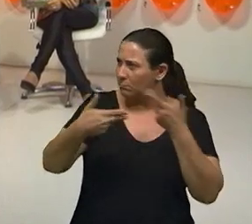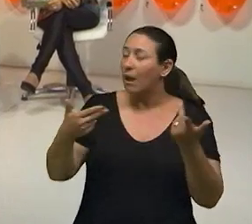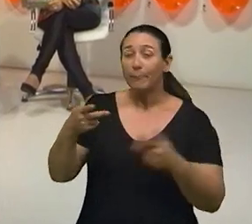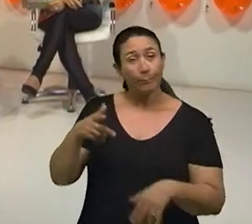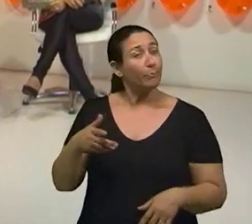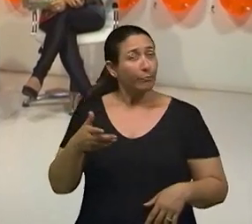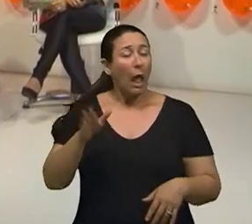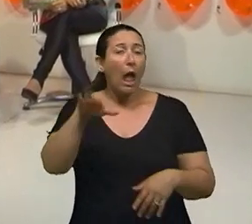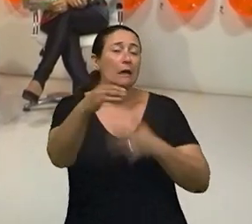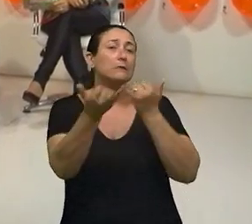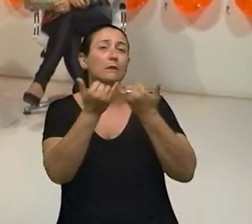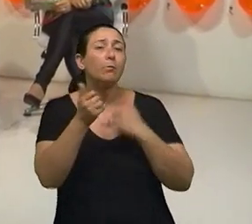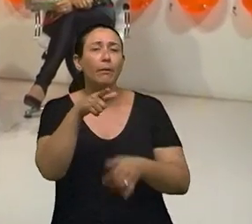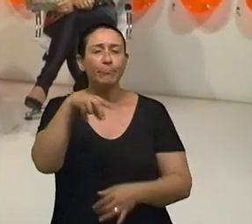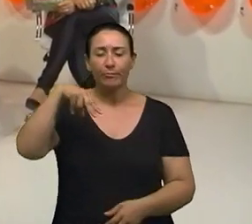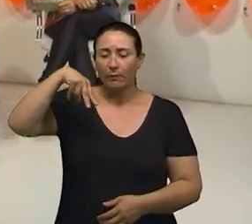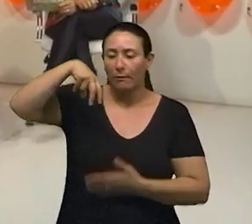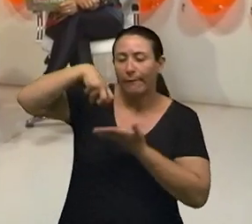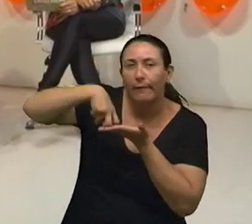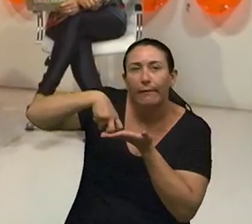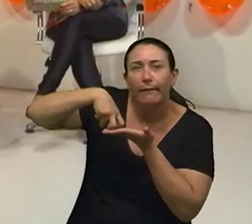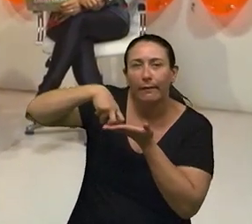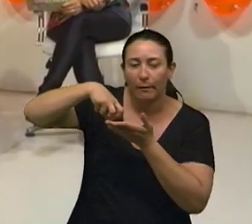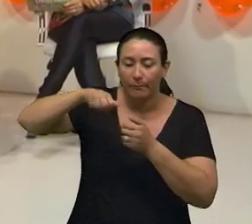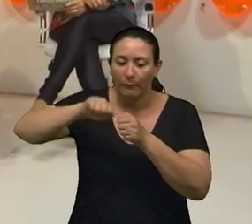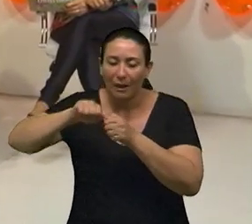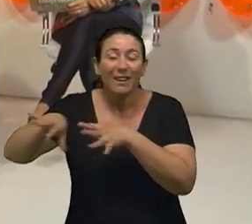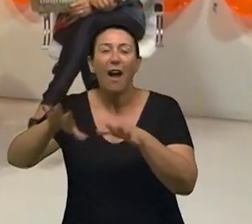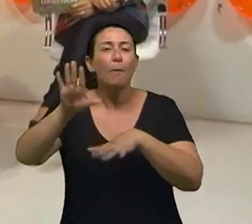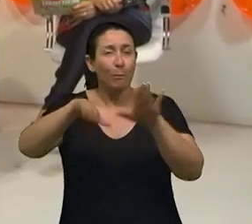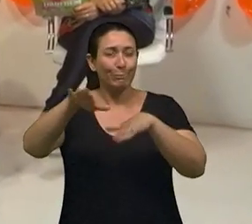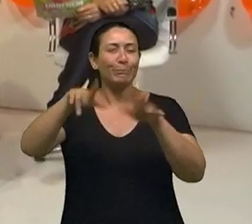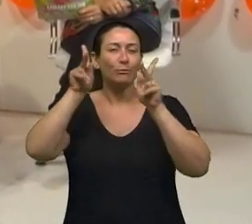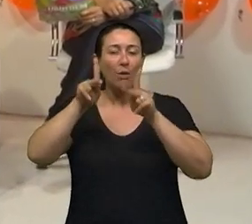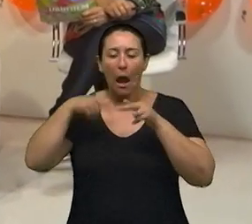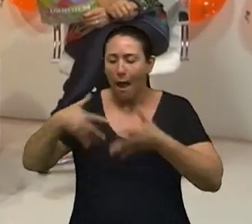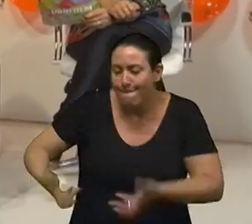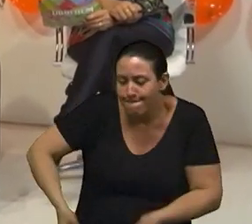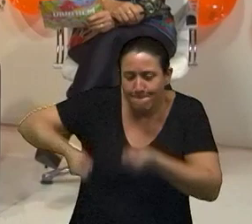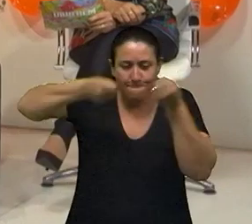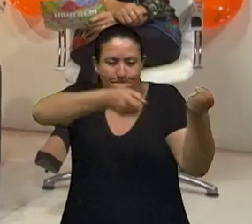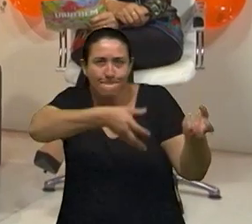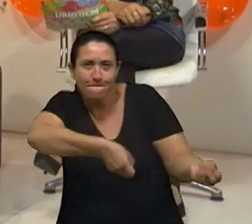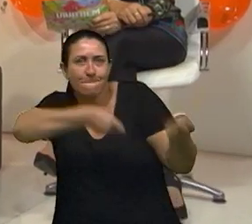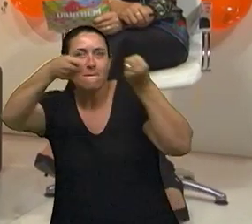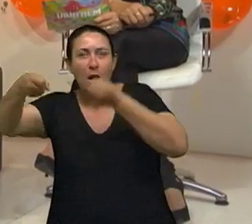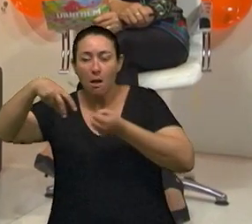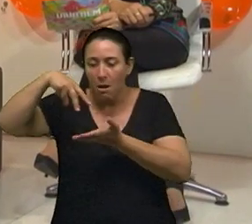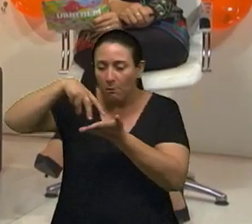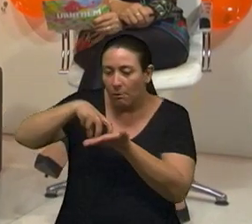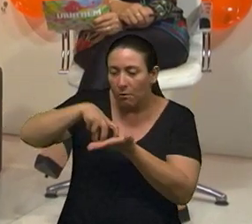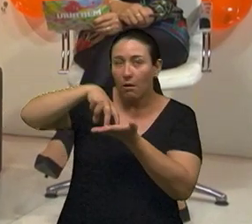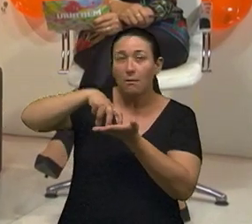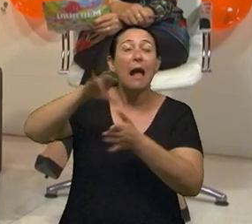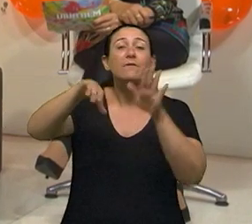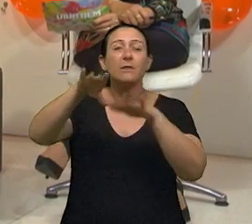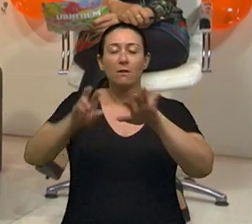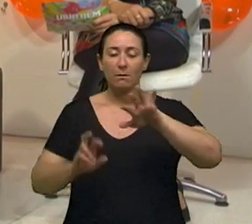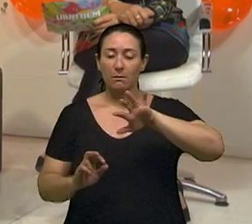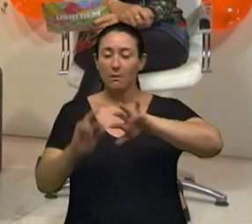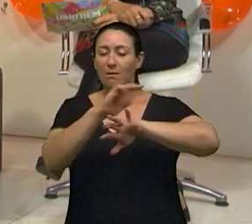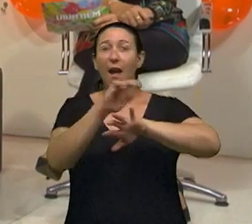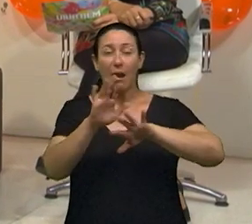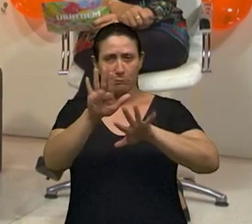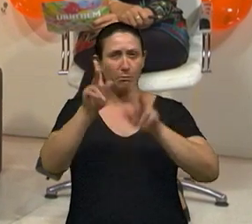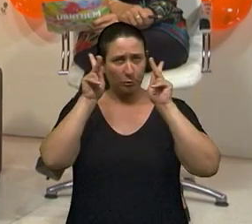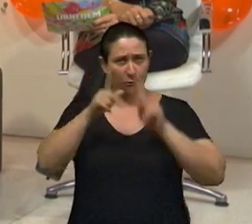agachar levantar as escadas porque muita gente diz assim vou andar de escada para fazer exercício dependendo se tu tá com